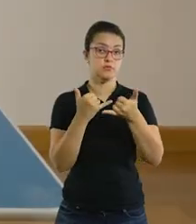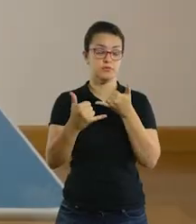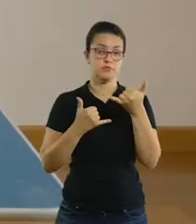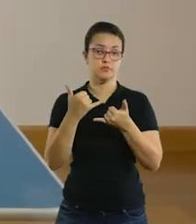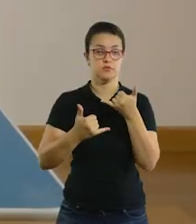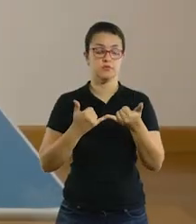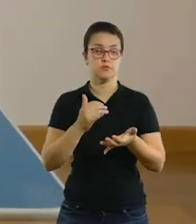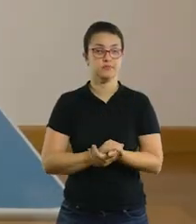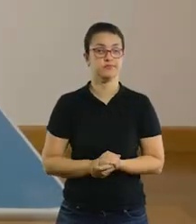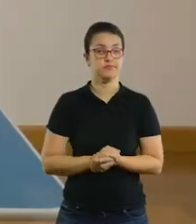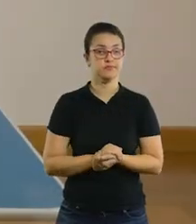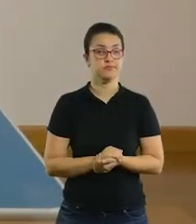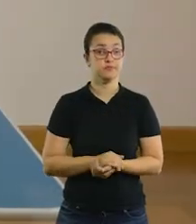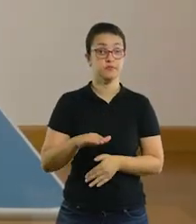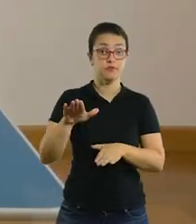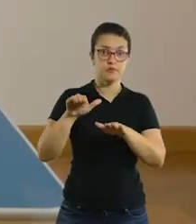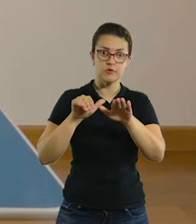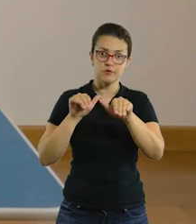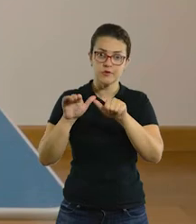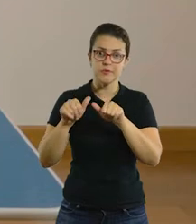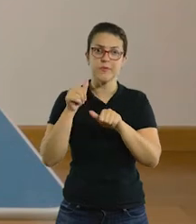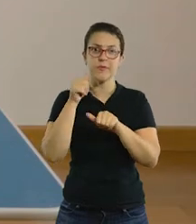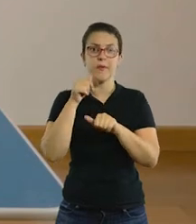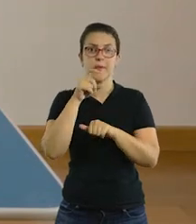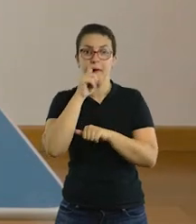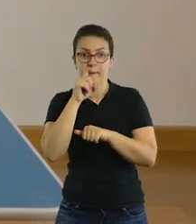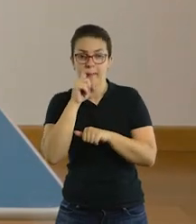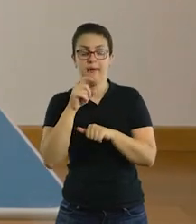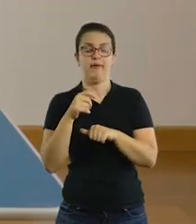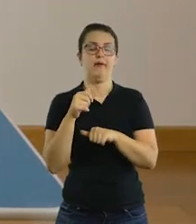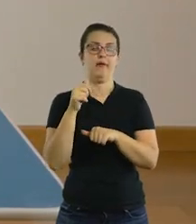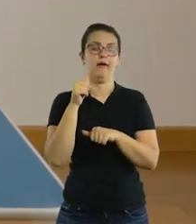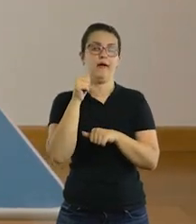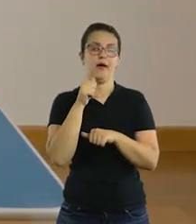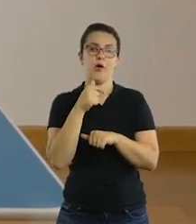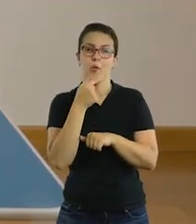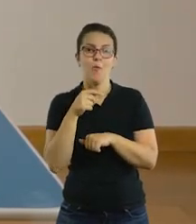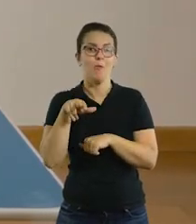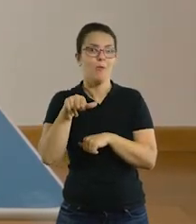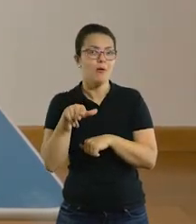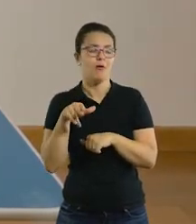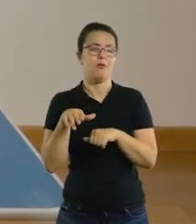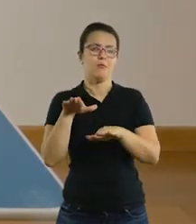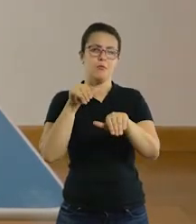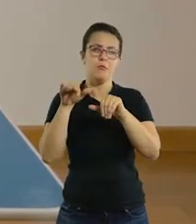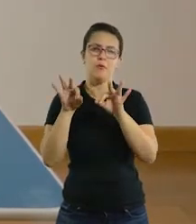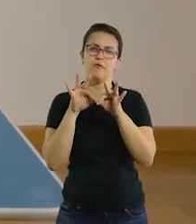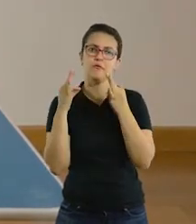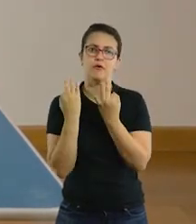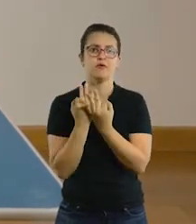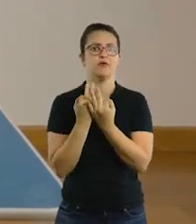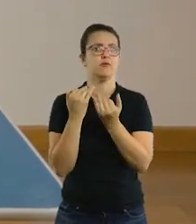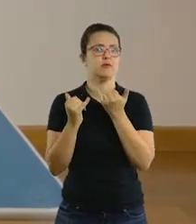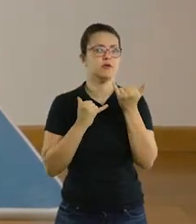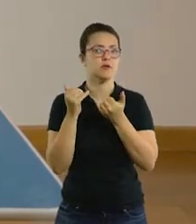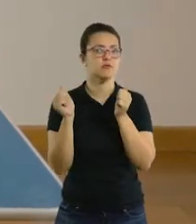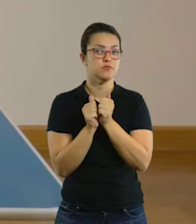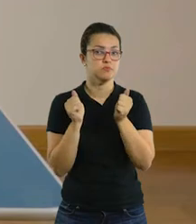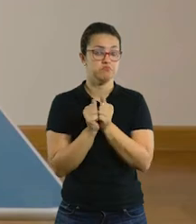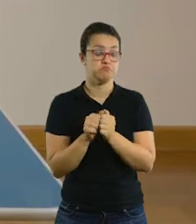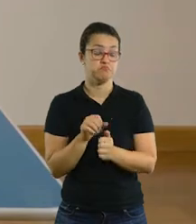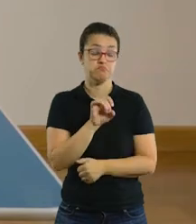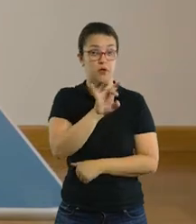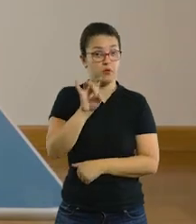jogo. Você vai chamar o seu amigo, o seu pai, o irmãozinho, alguém da família. E cada um vai escolher